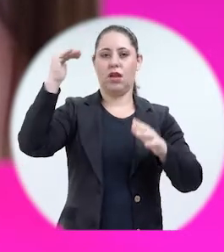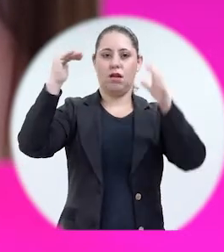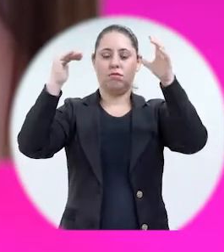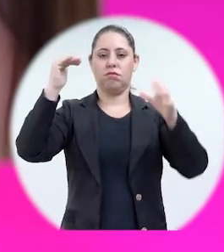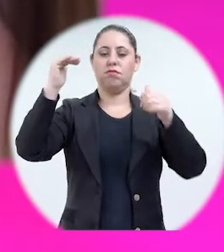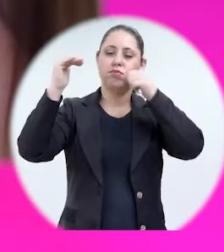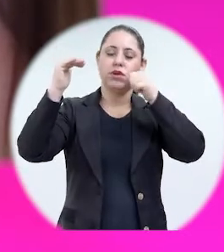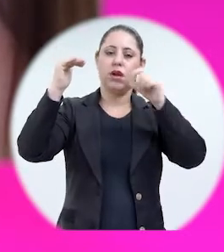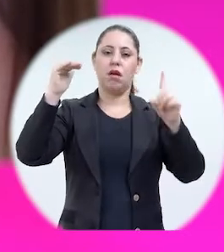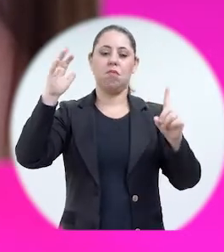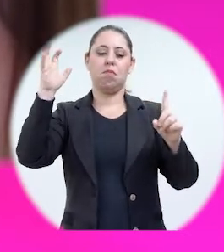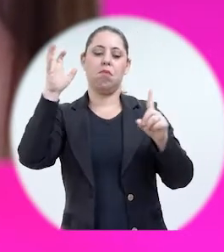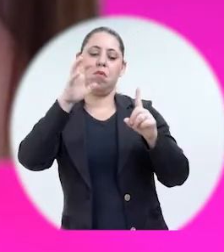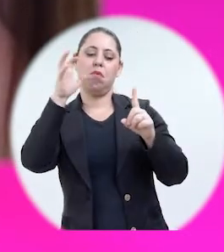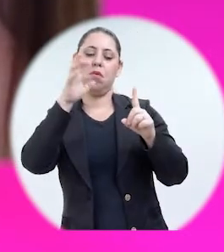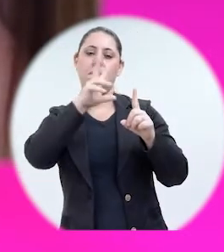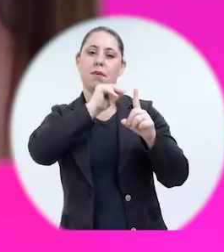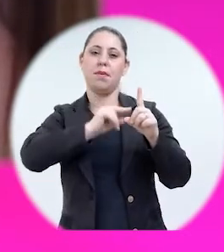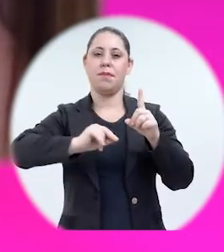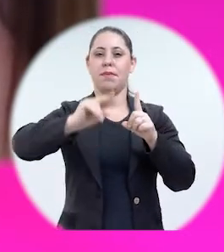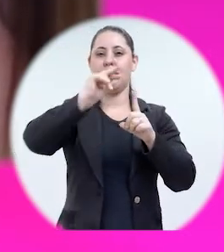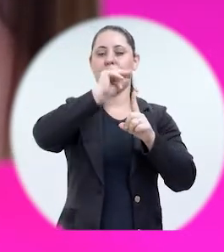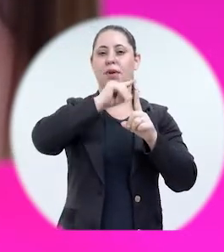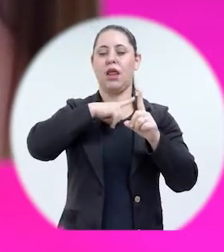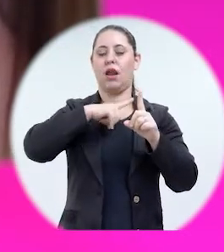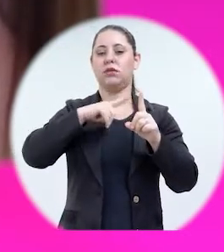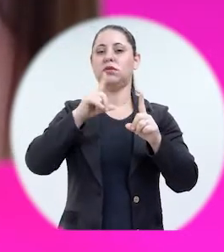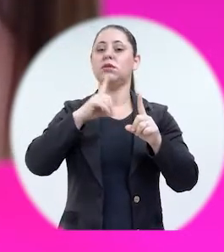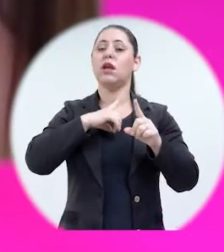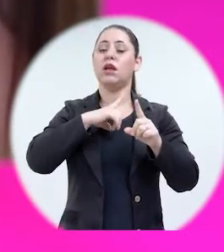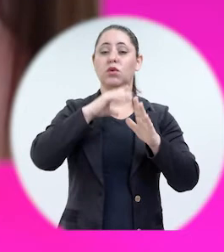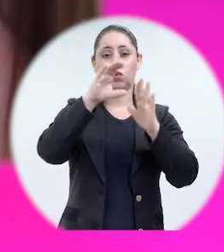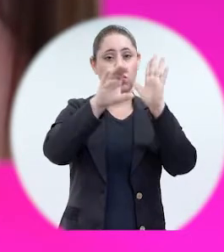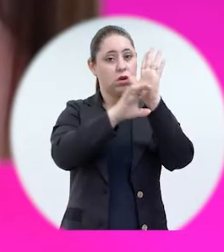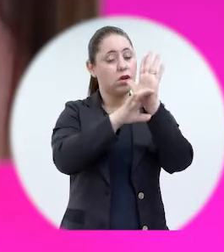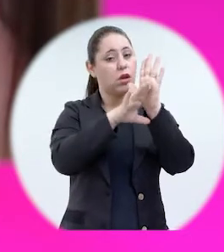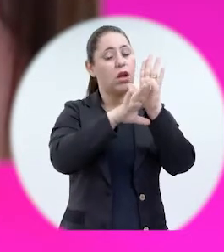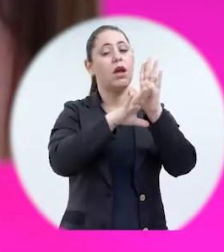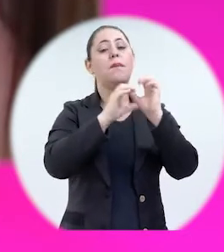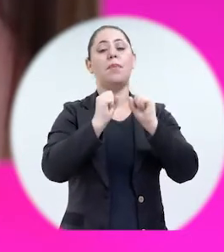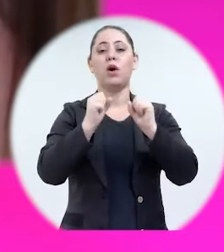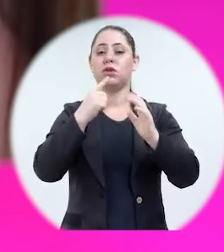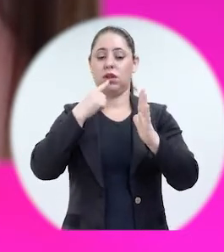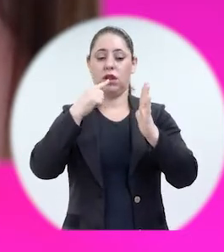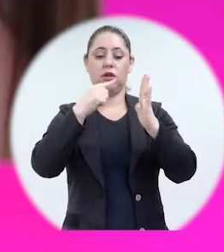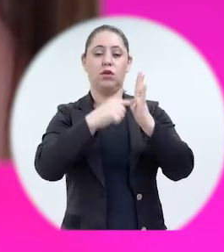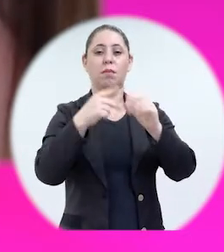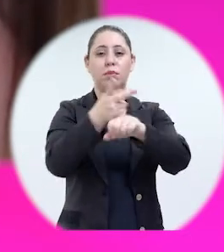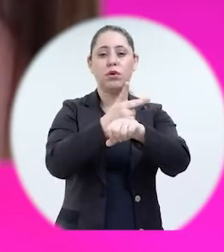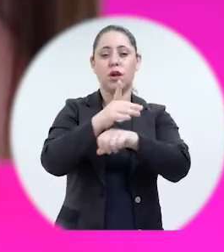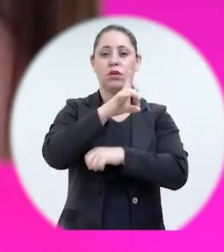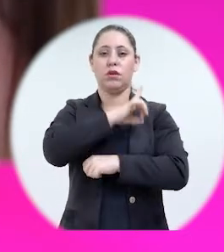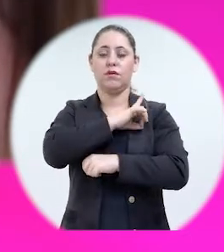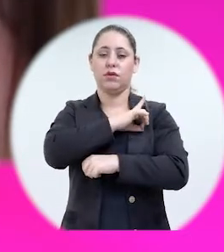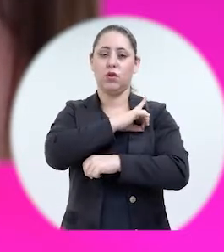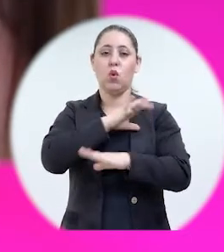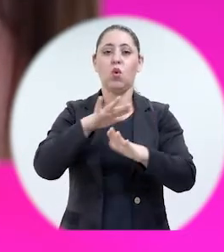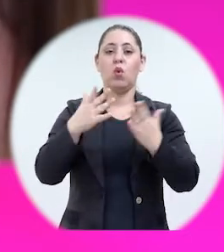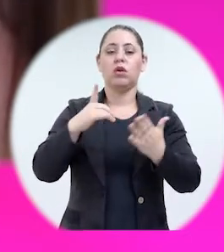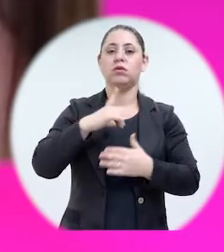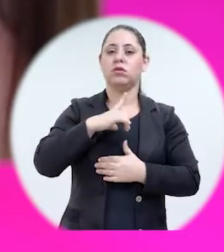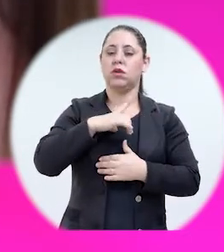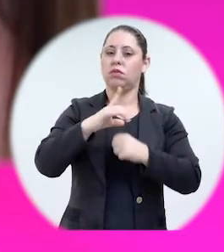sexual no sentido restrito, né? Então eu tenho todos os tipos penais, é possível fazer sim as denúncias, procurar uma